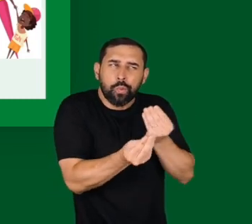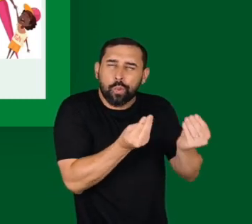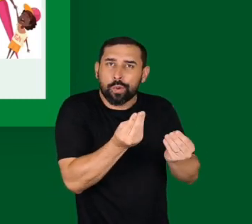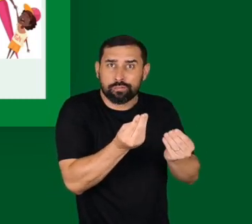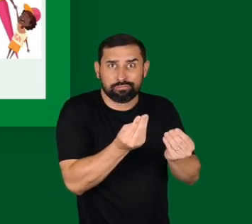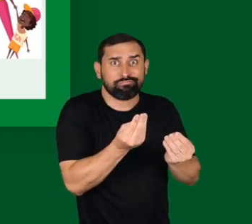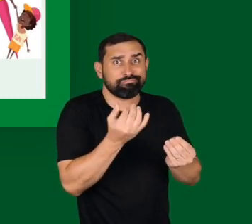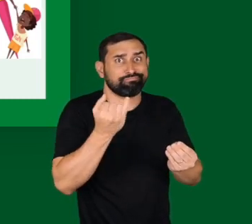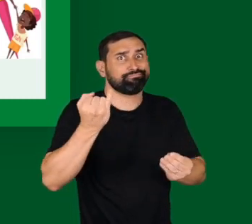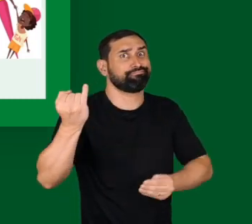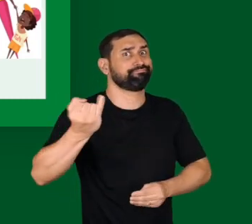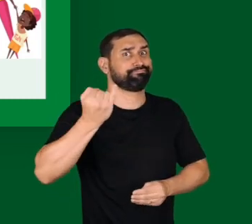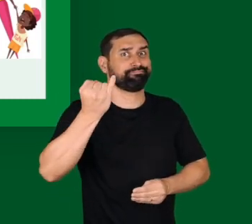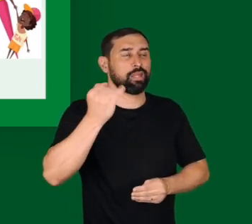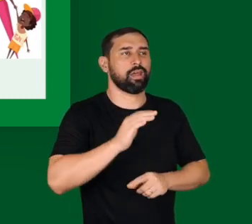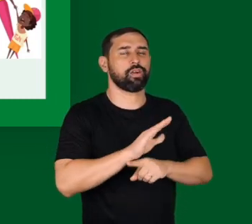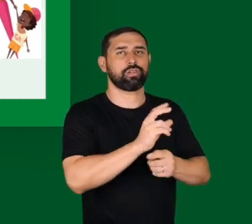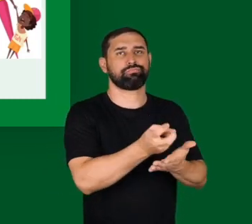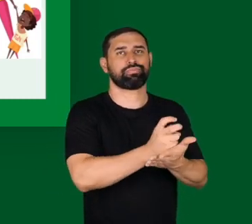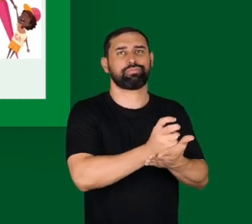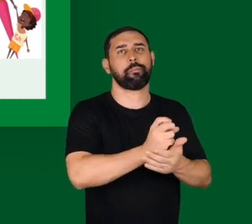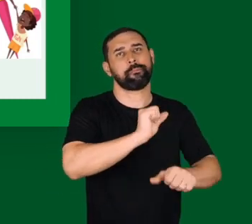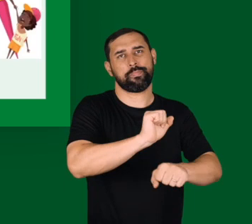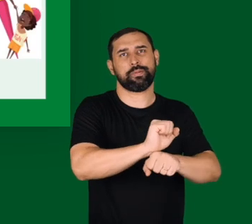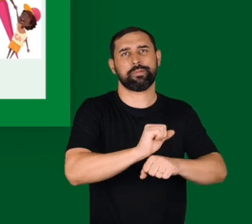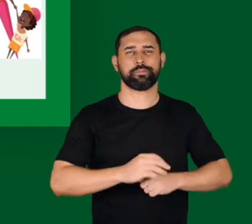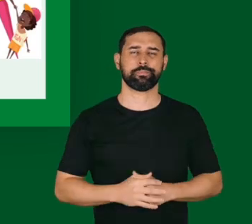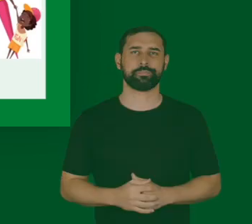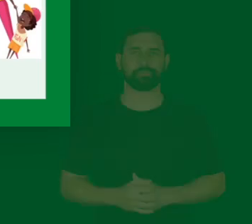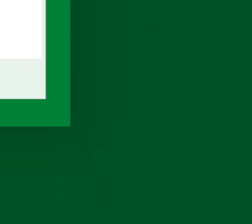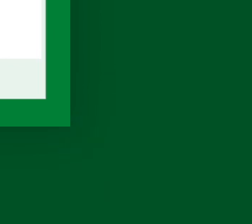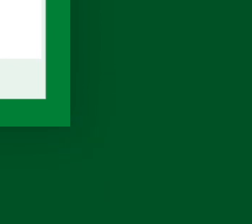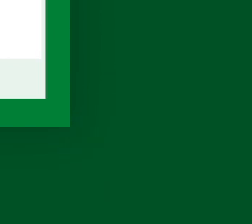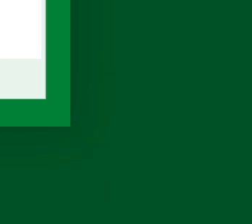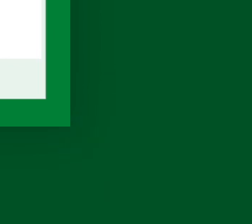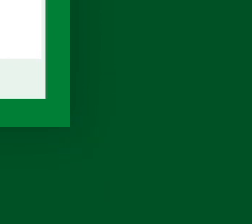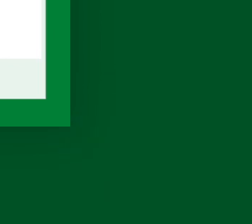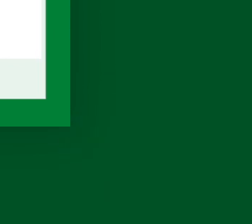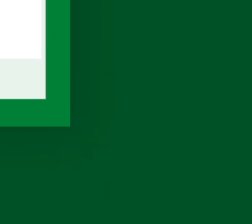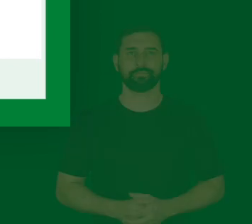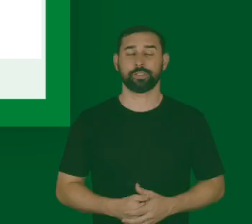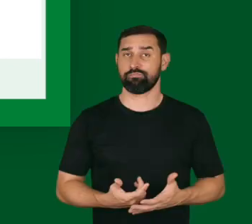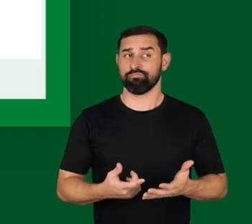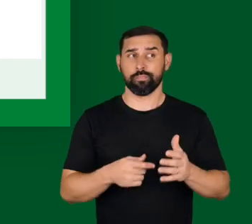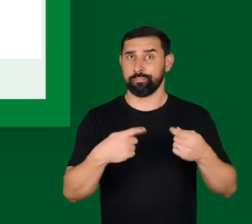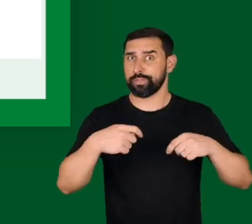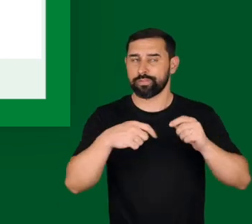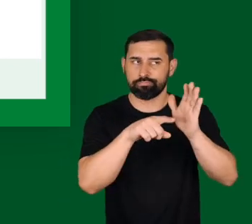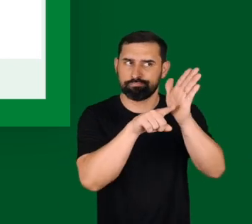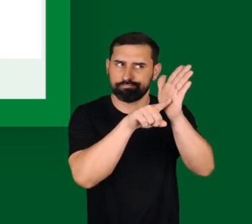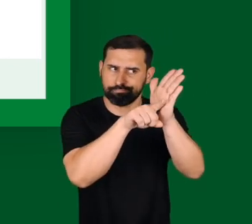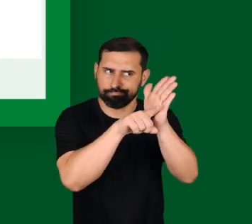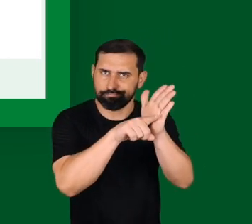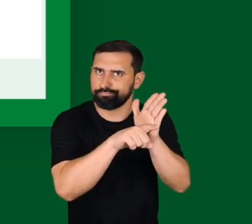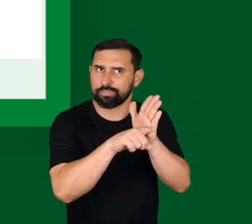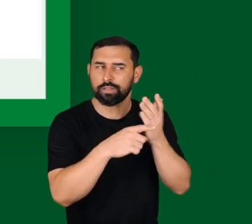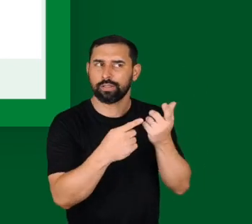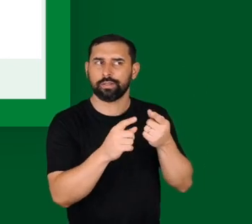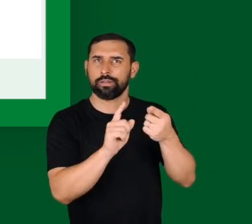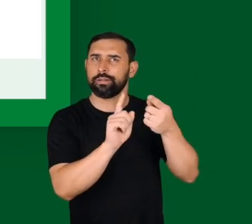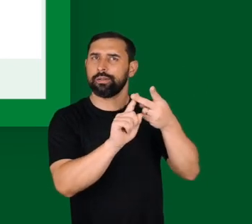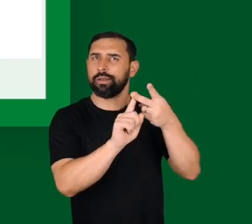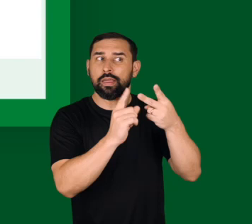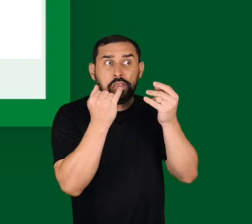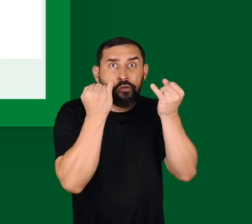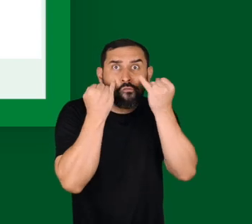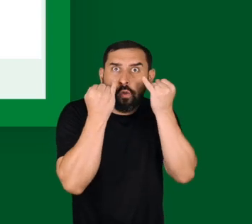bebê maior, aí, para conduzir essa crise convulsiva. Olhando sempre a história, né,